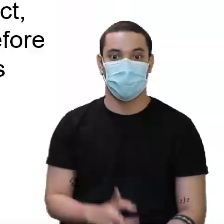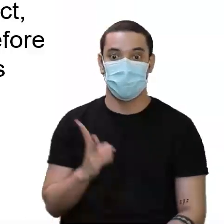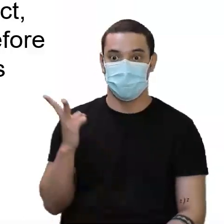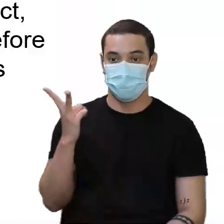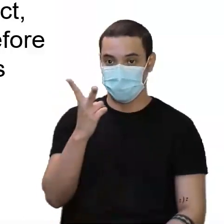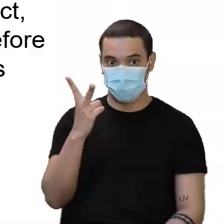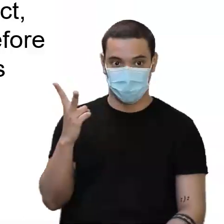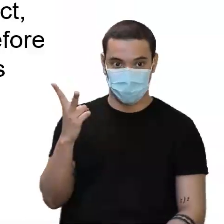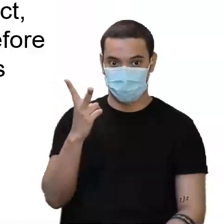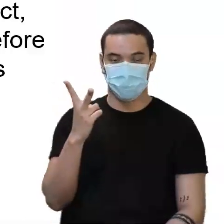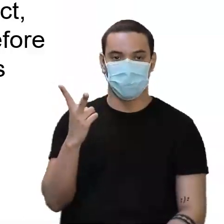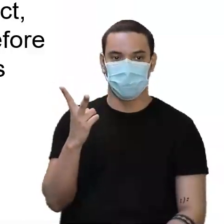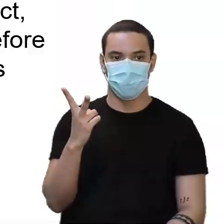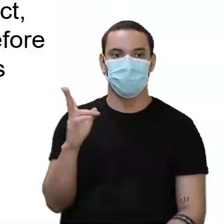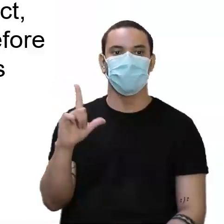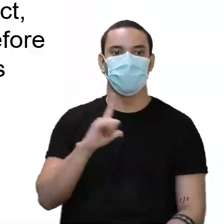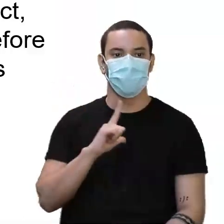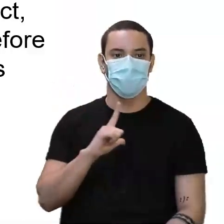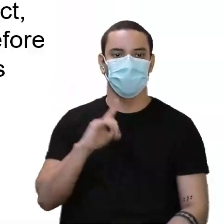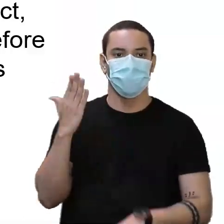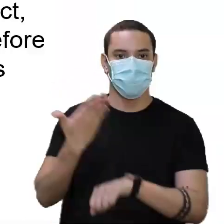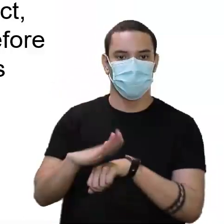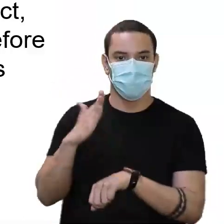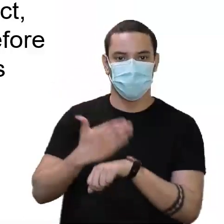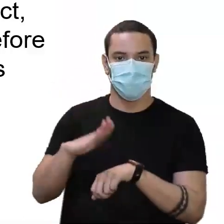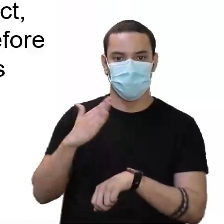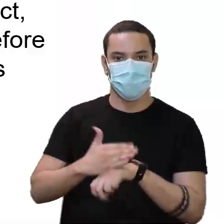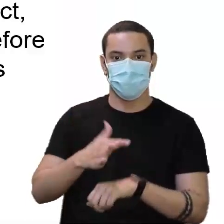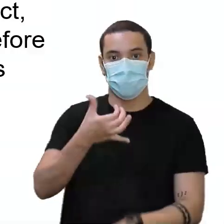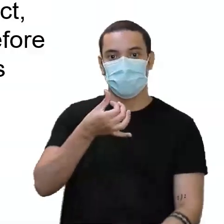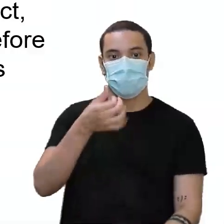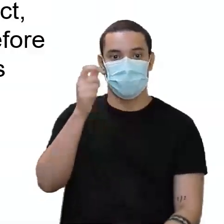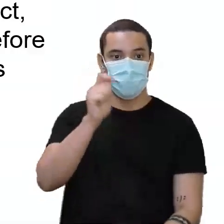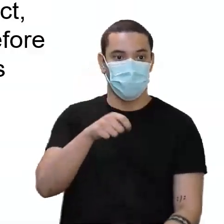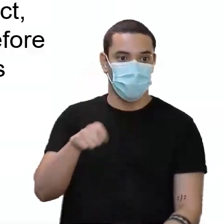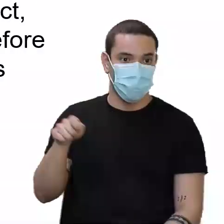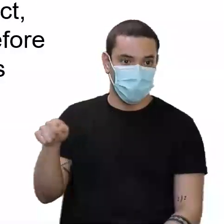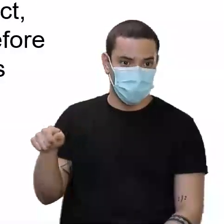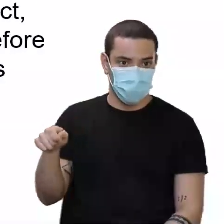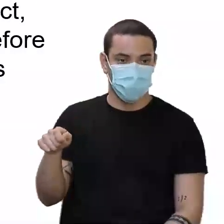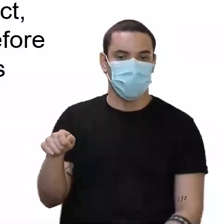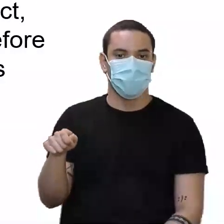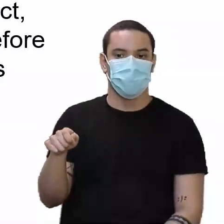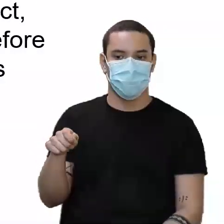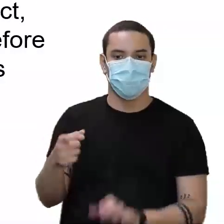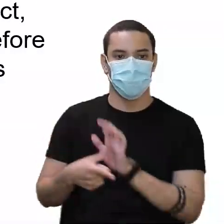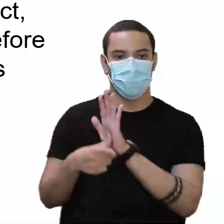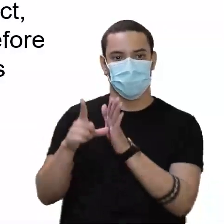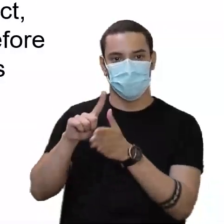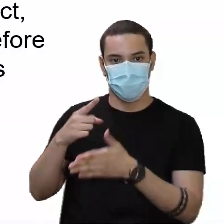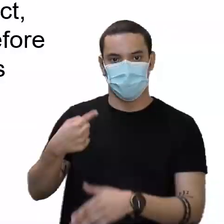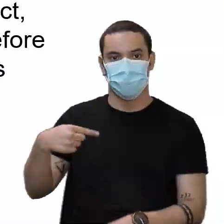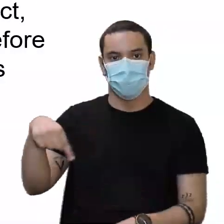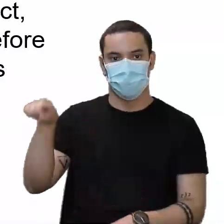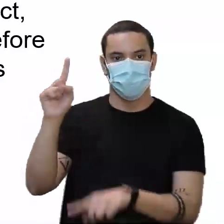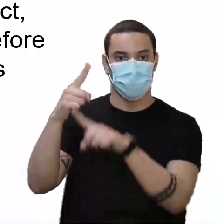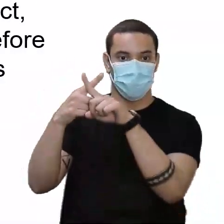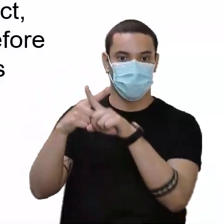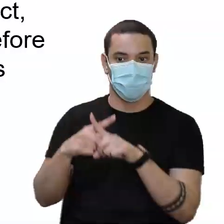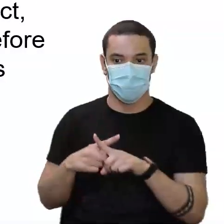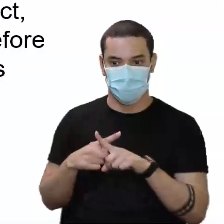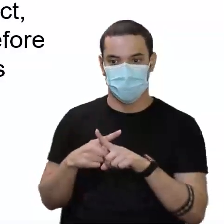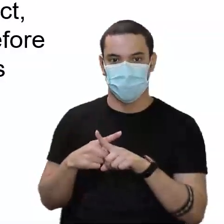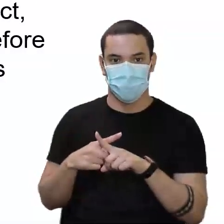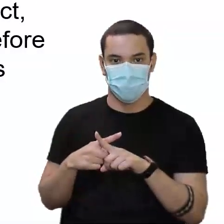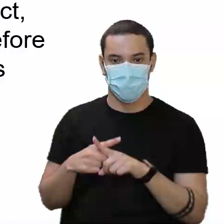Eles tinham praticado por 6 meses, they had practiced, por 6 meses, antes de eles dançarem numa